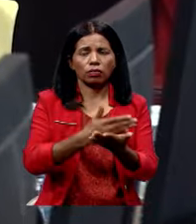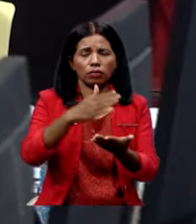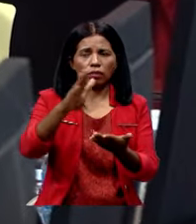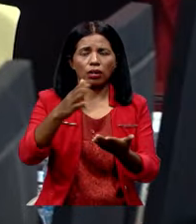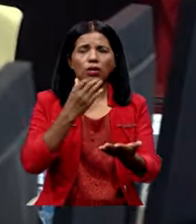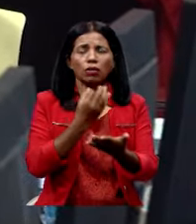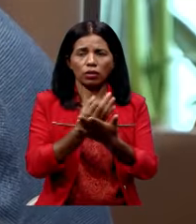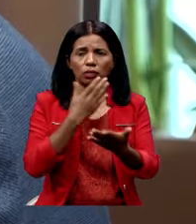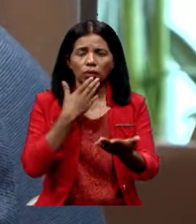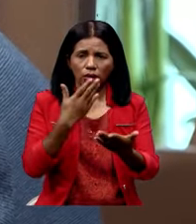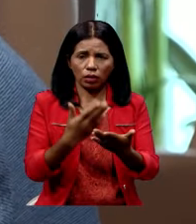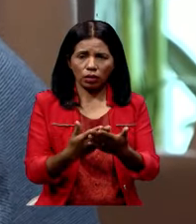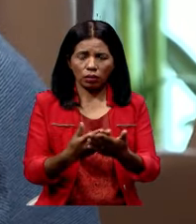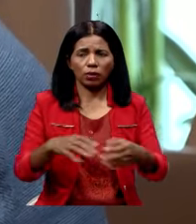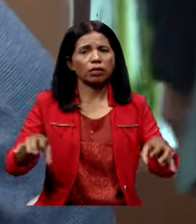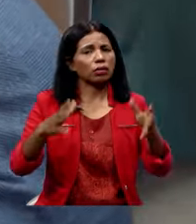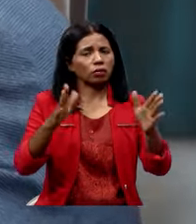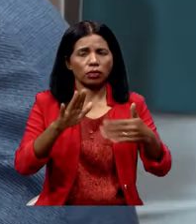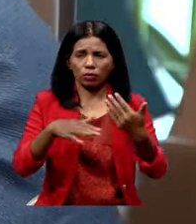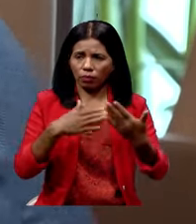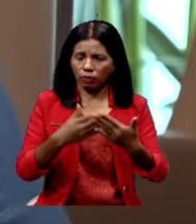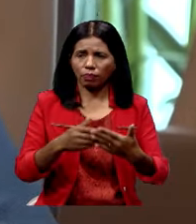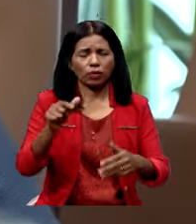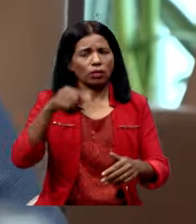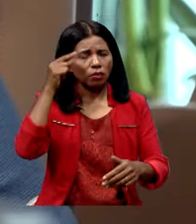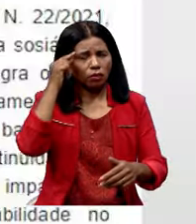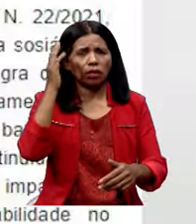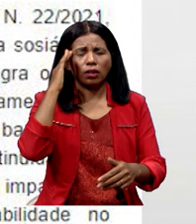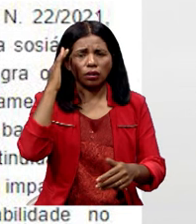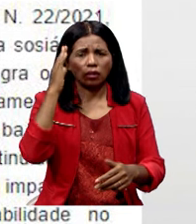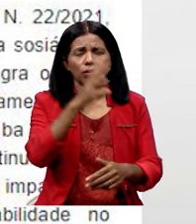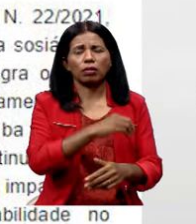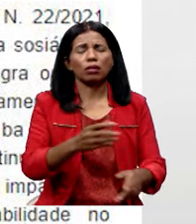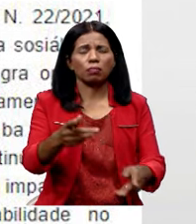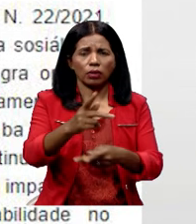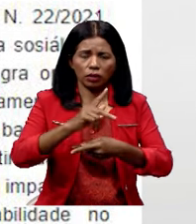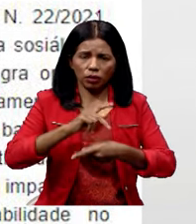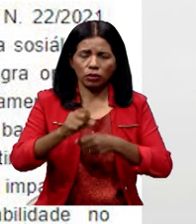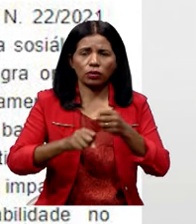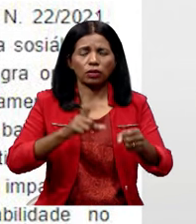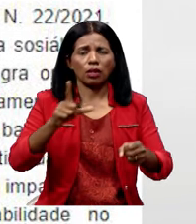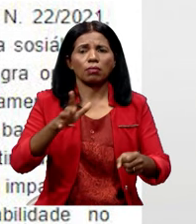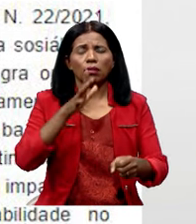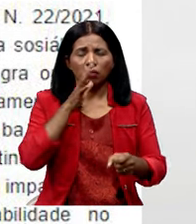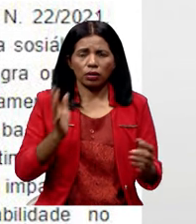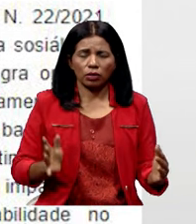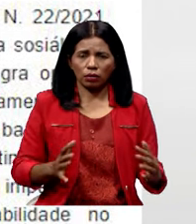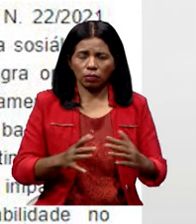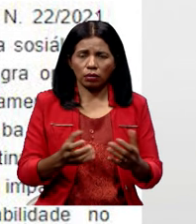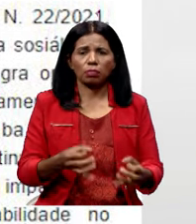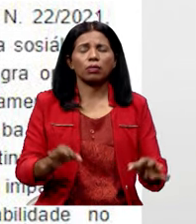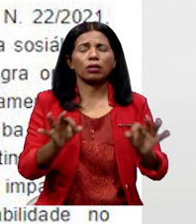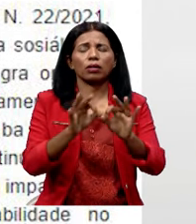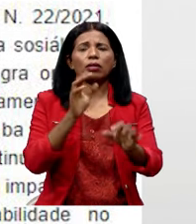nebe eficaz ba recurso sira. Governo considera katak proteção social ba inan isin rua importante tebes a